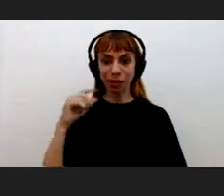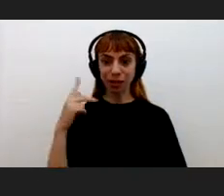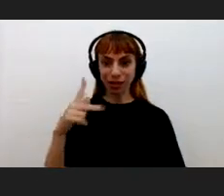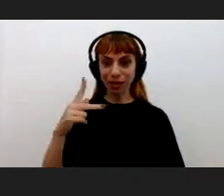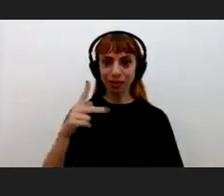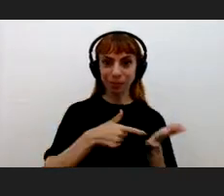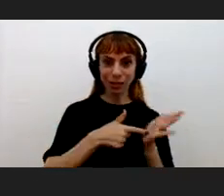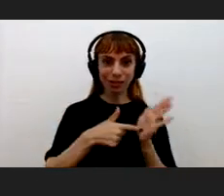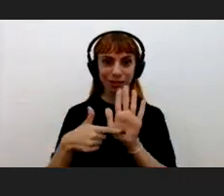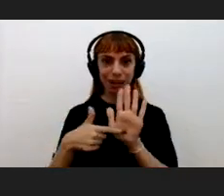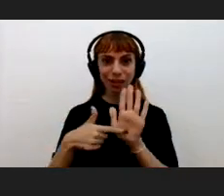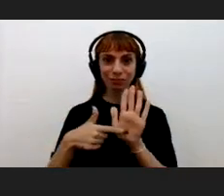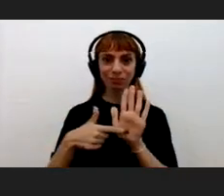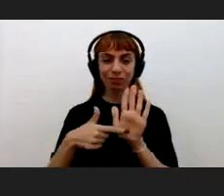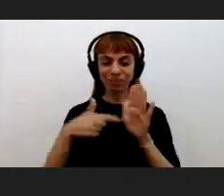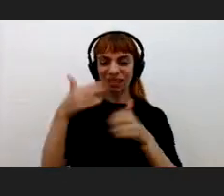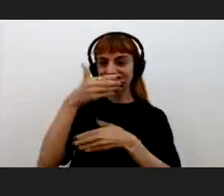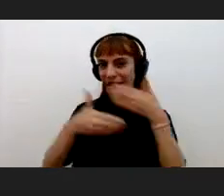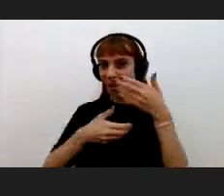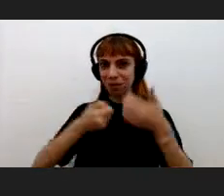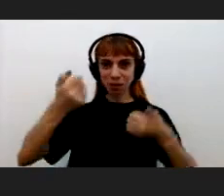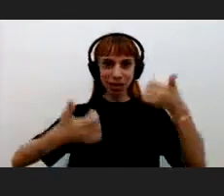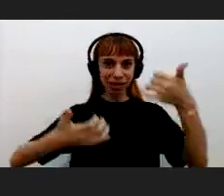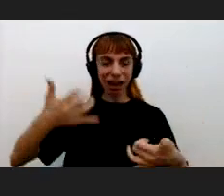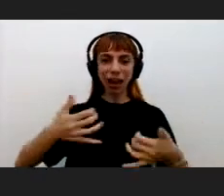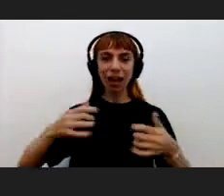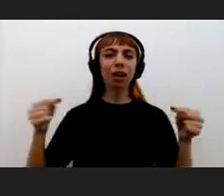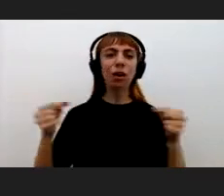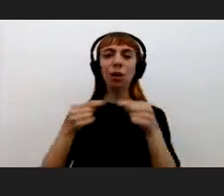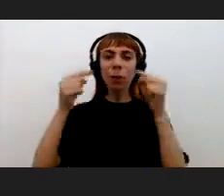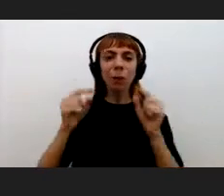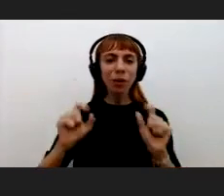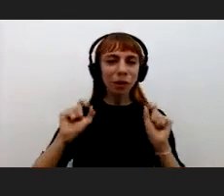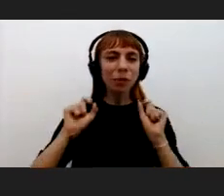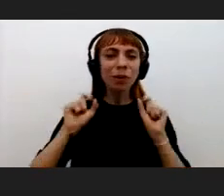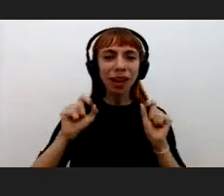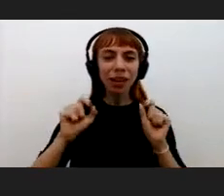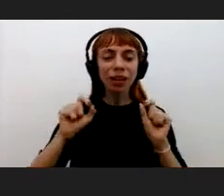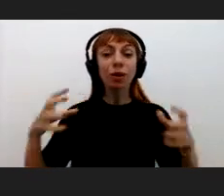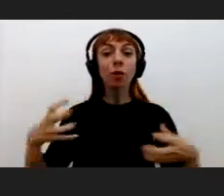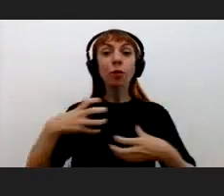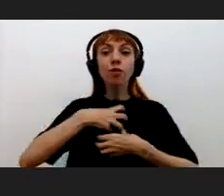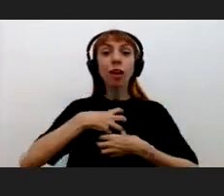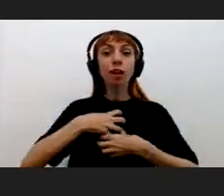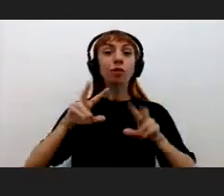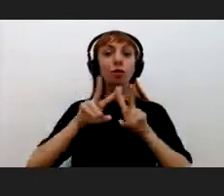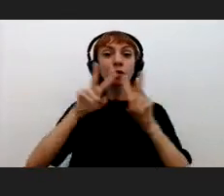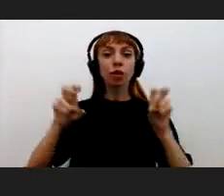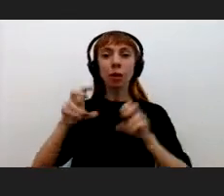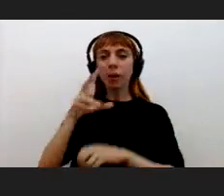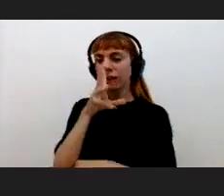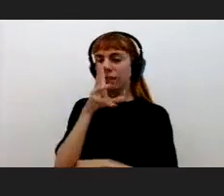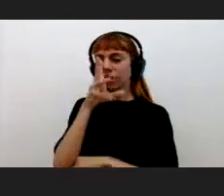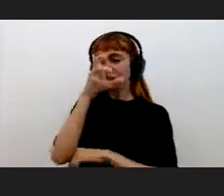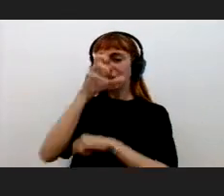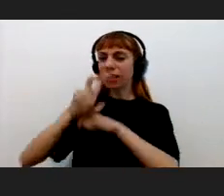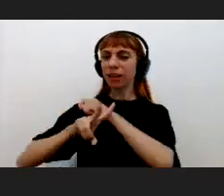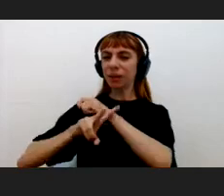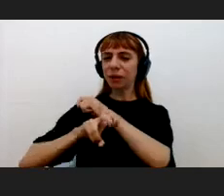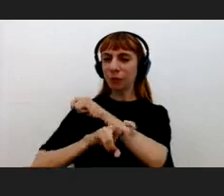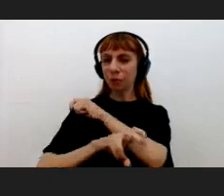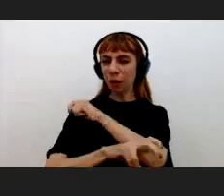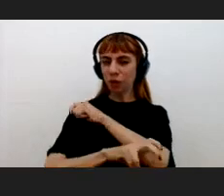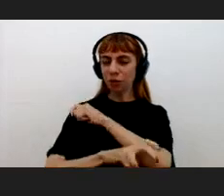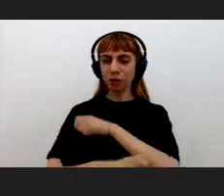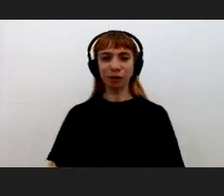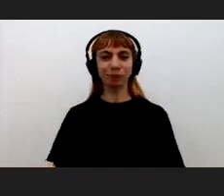é uma estética de um gesto singelo de resistência epistemológica. Então, quando eu